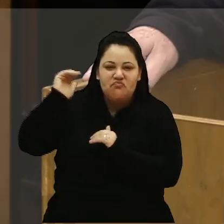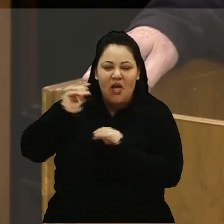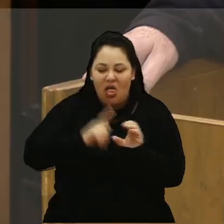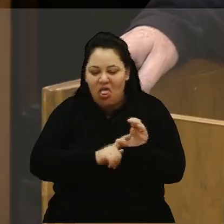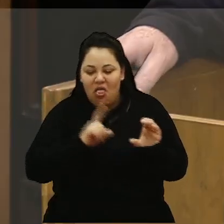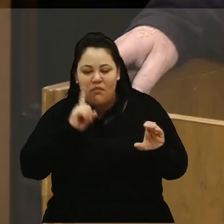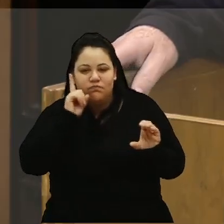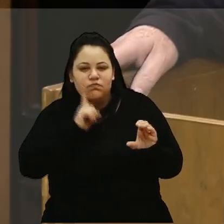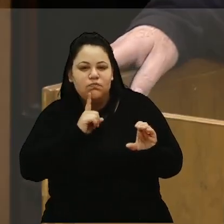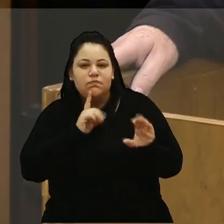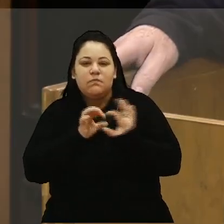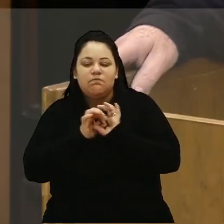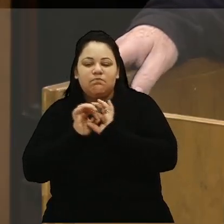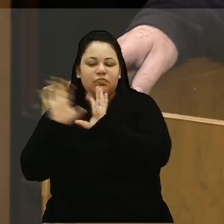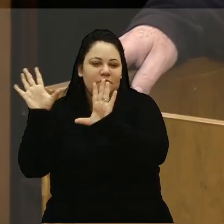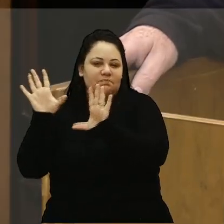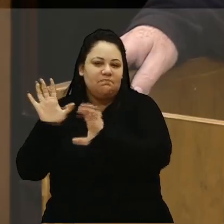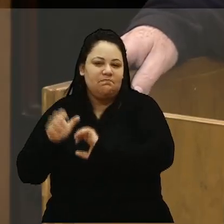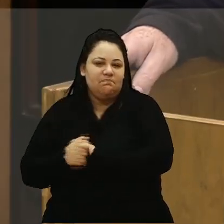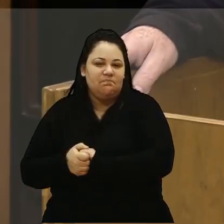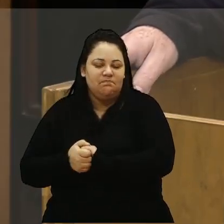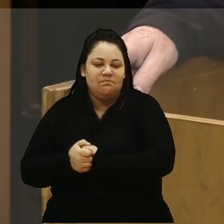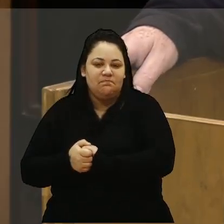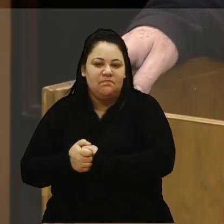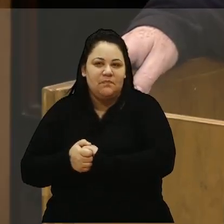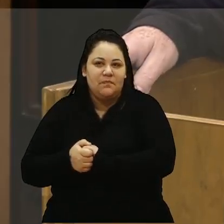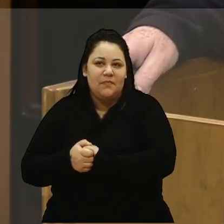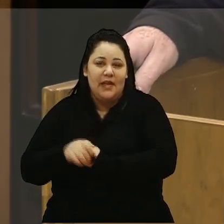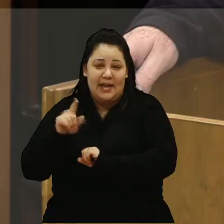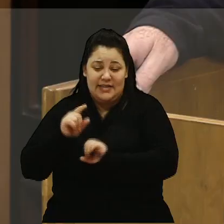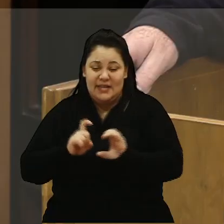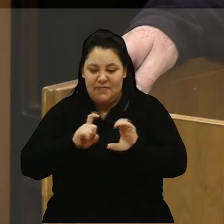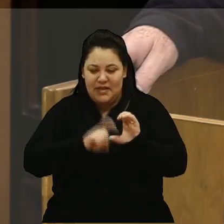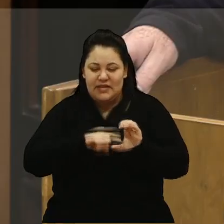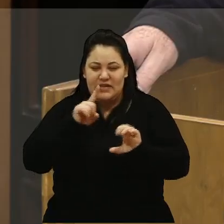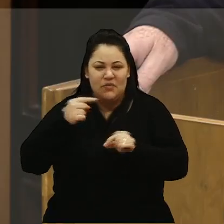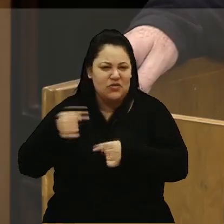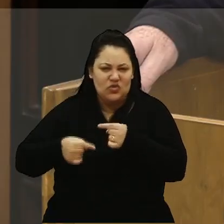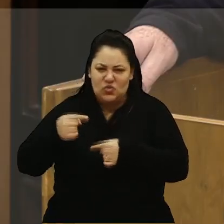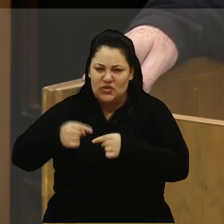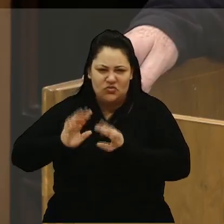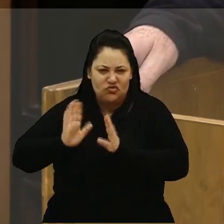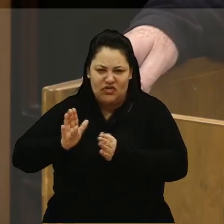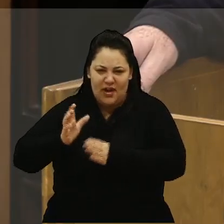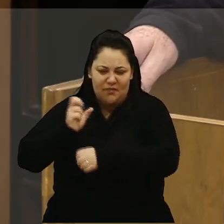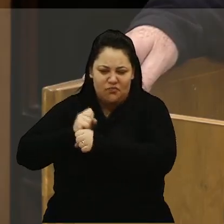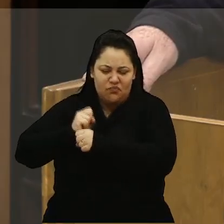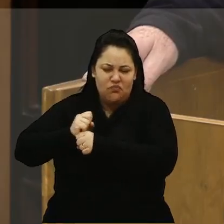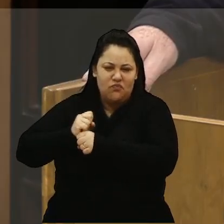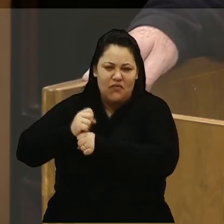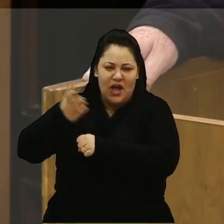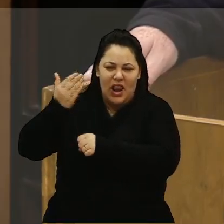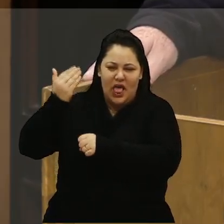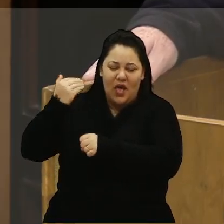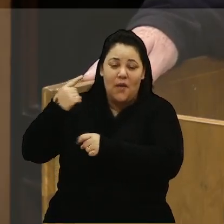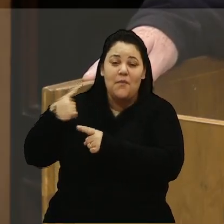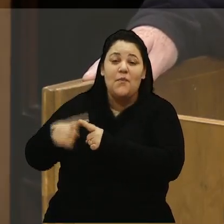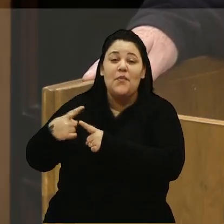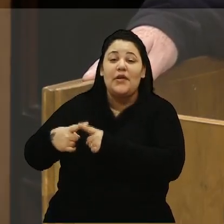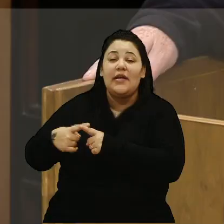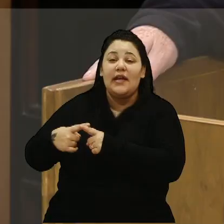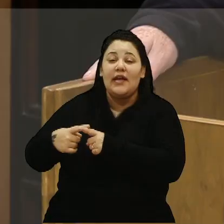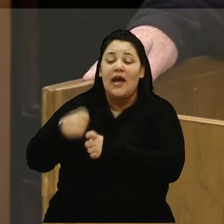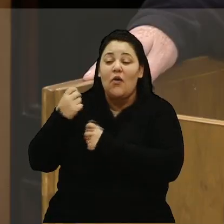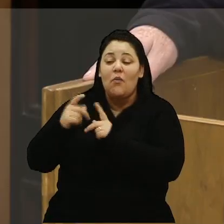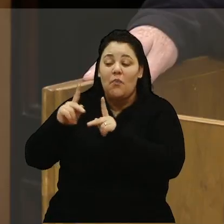patentes é uma discussão tão antiga quanto o mundo. Porque alguém resolveu patentear o conhecimento